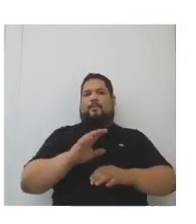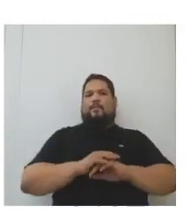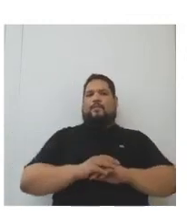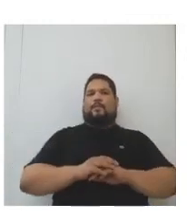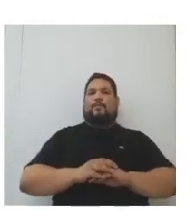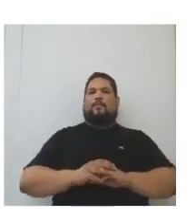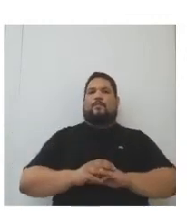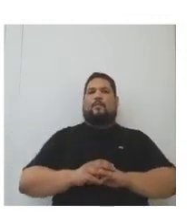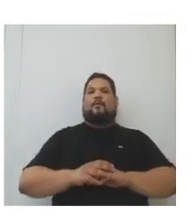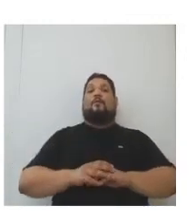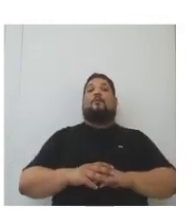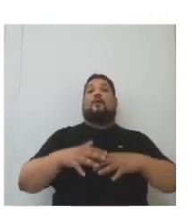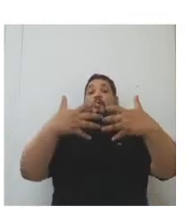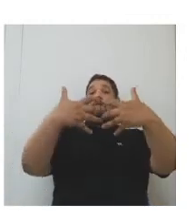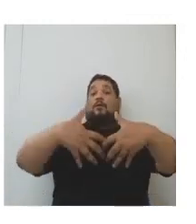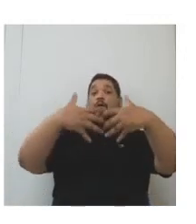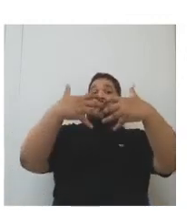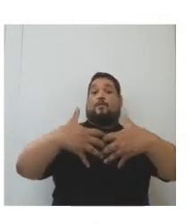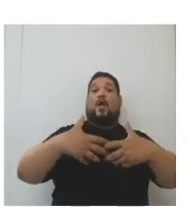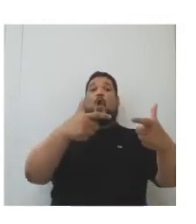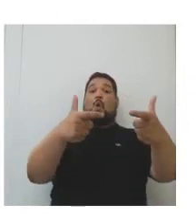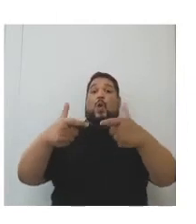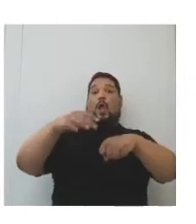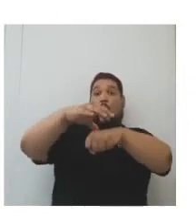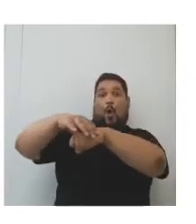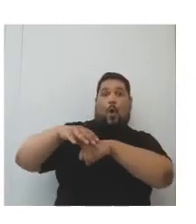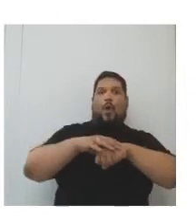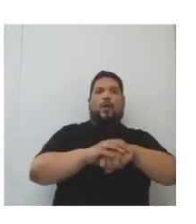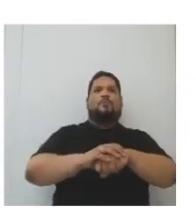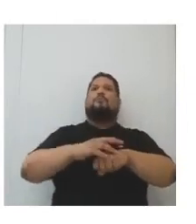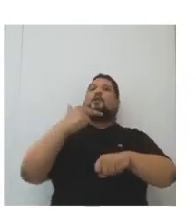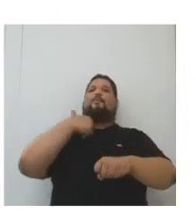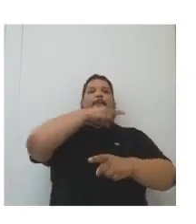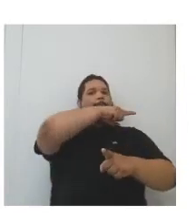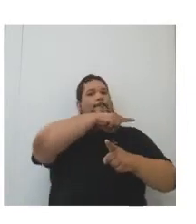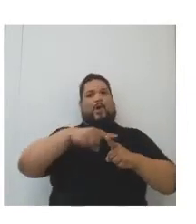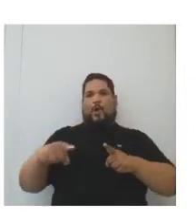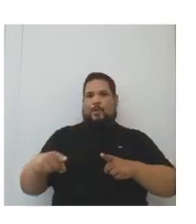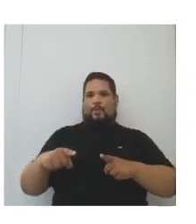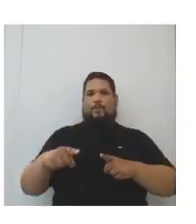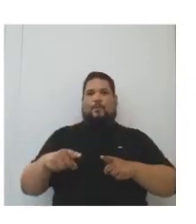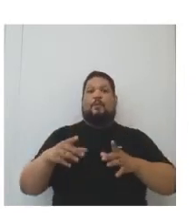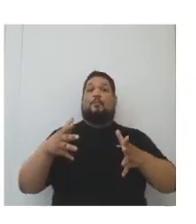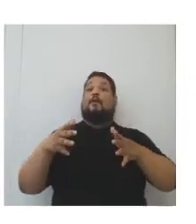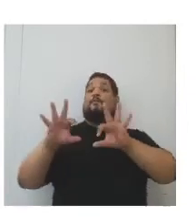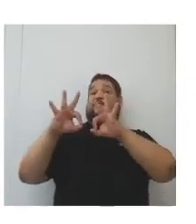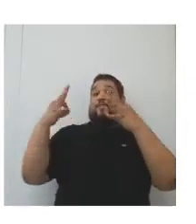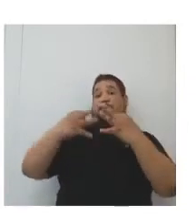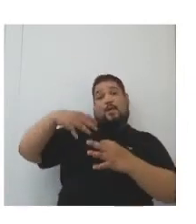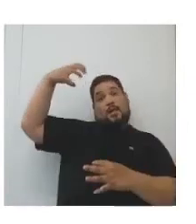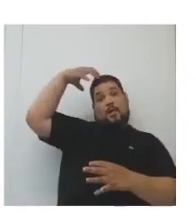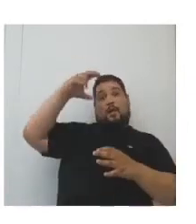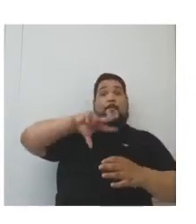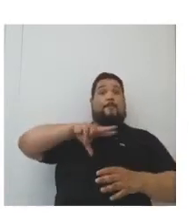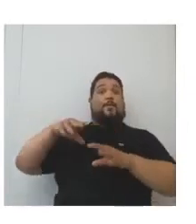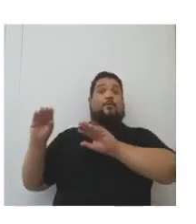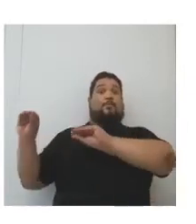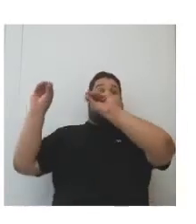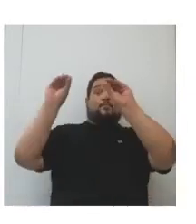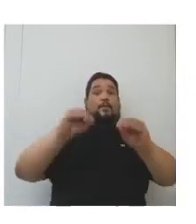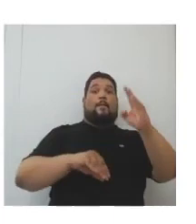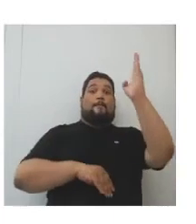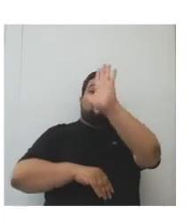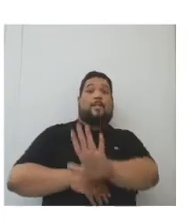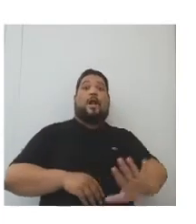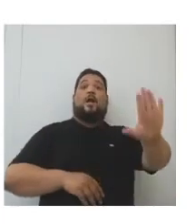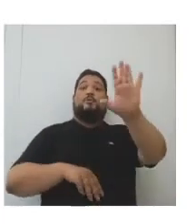a produção de manufaturas nas colônias. E aí, quando chega a família real ao Brasil, assina